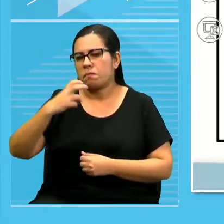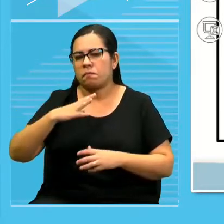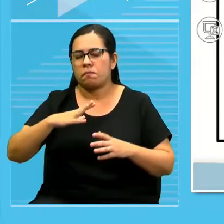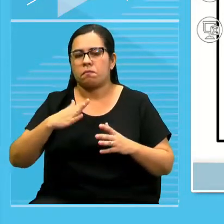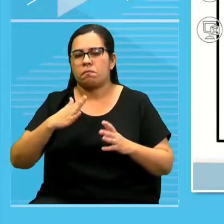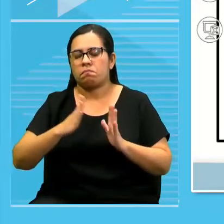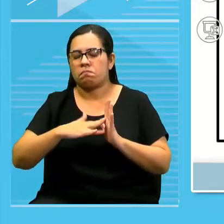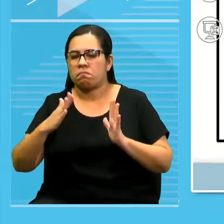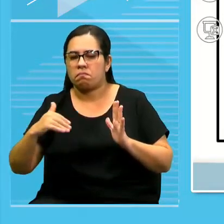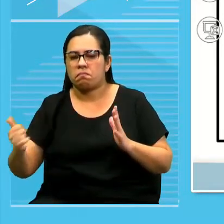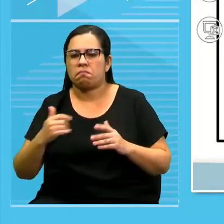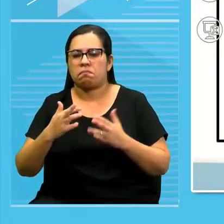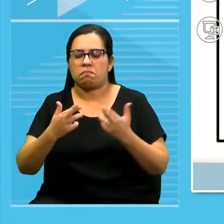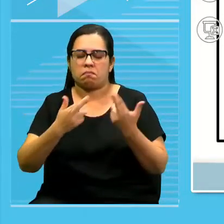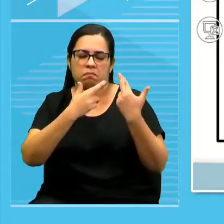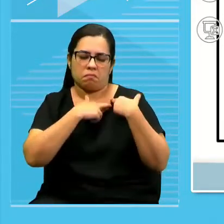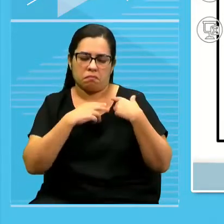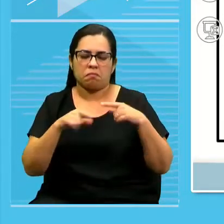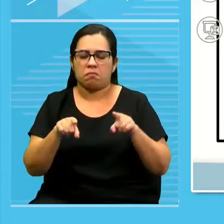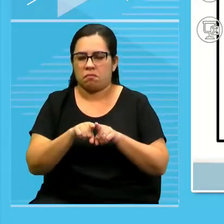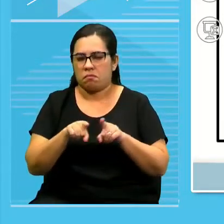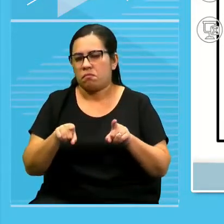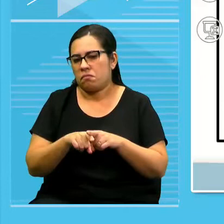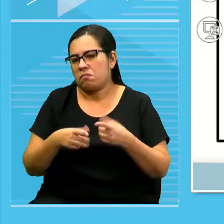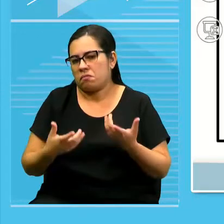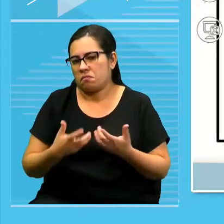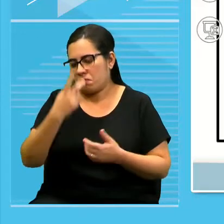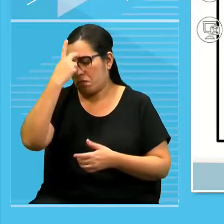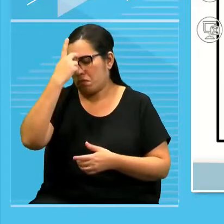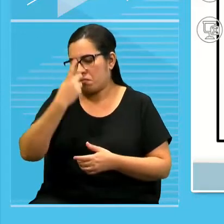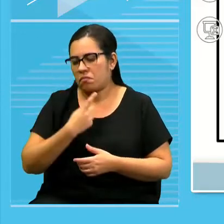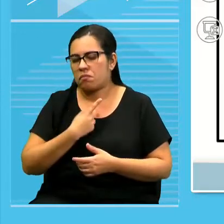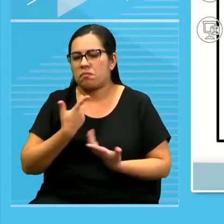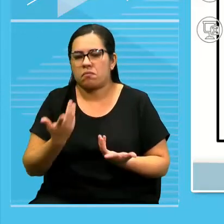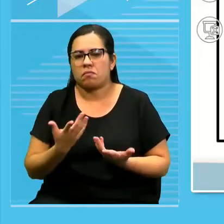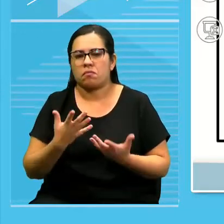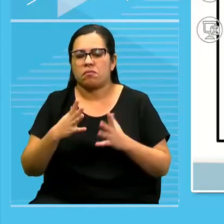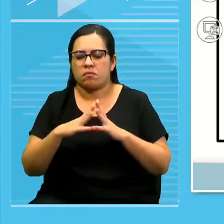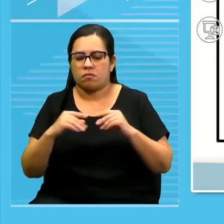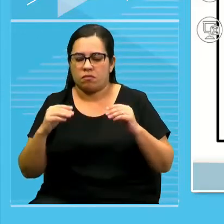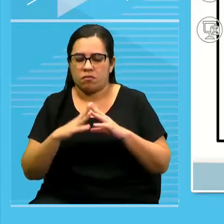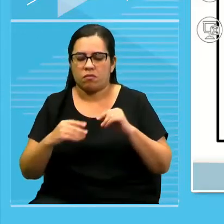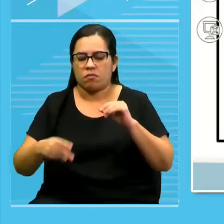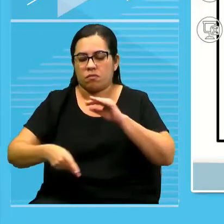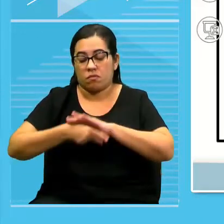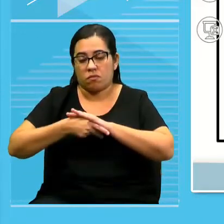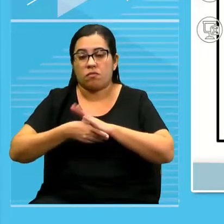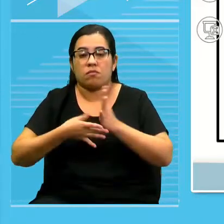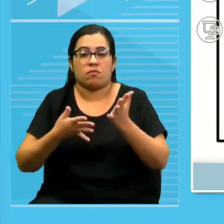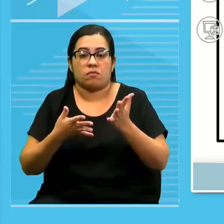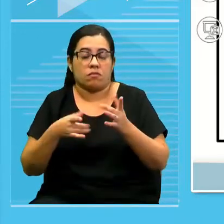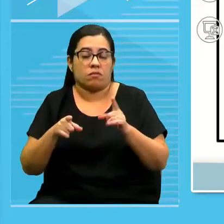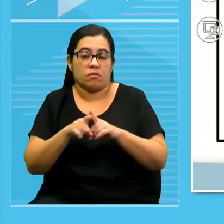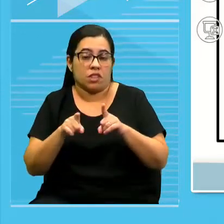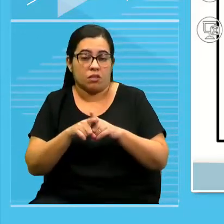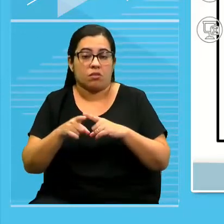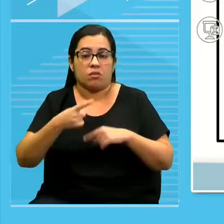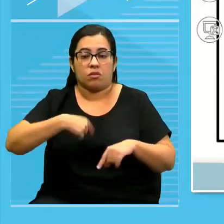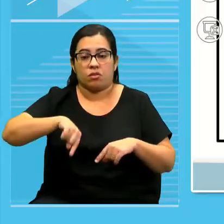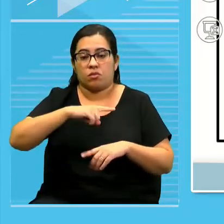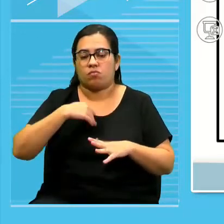estético a responsabilidade pessoal a espiritualidade tudo isso a gente também